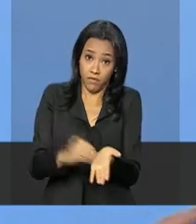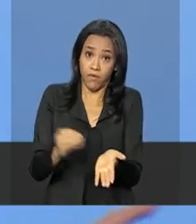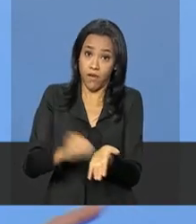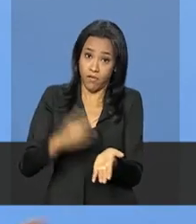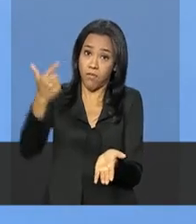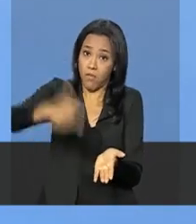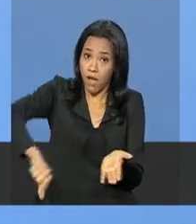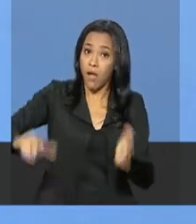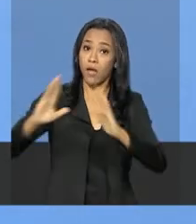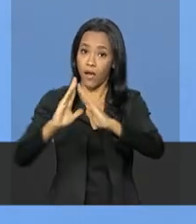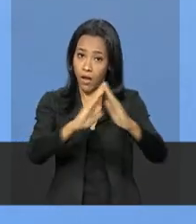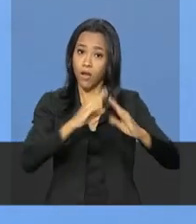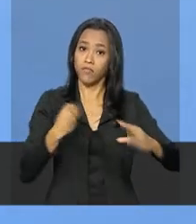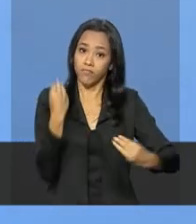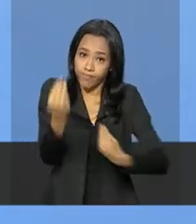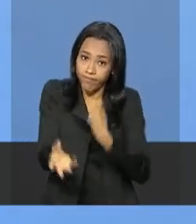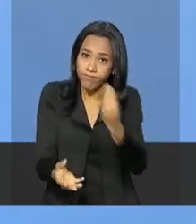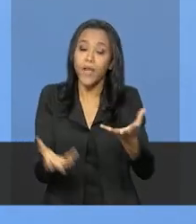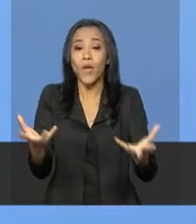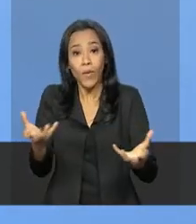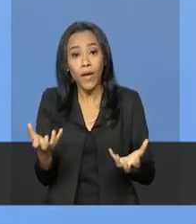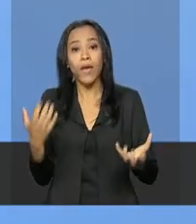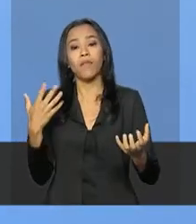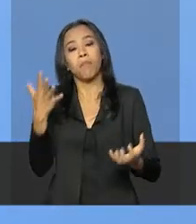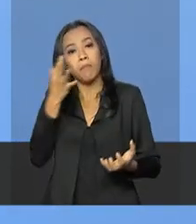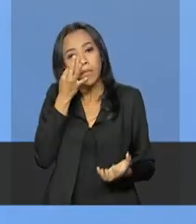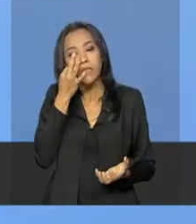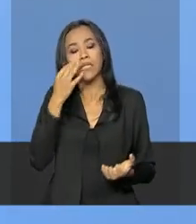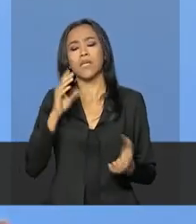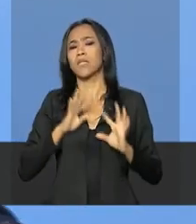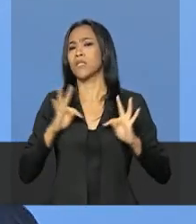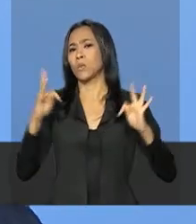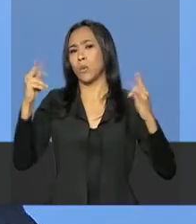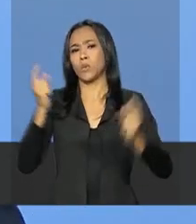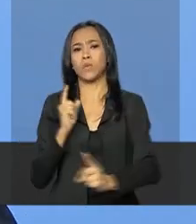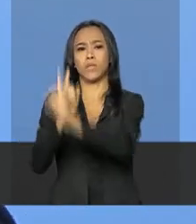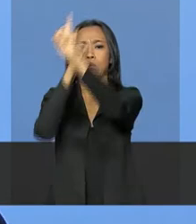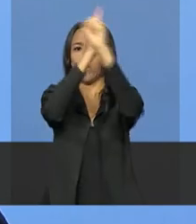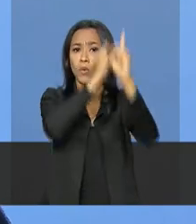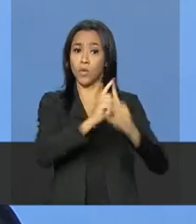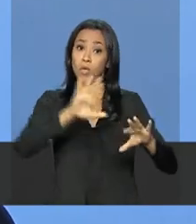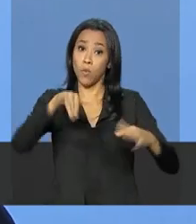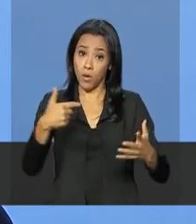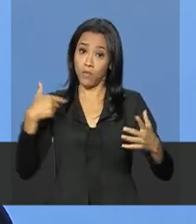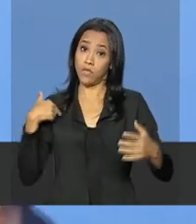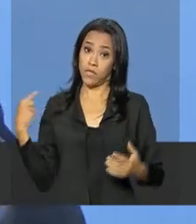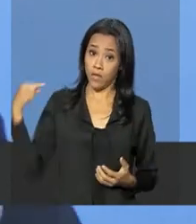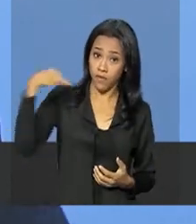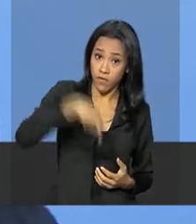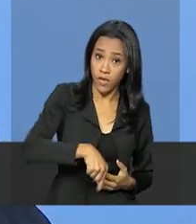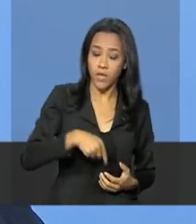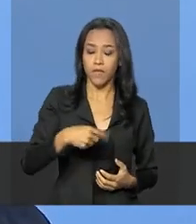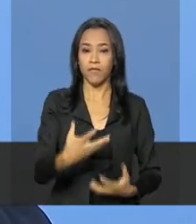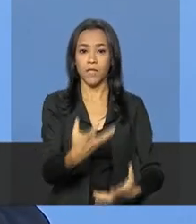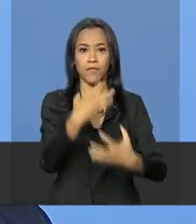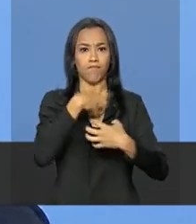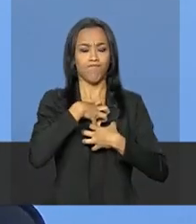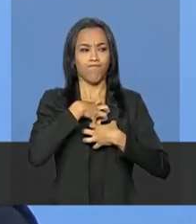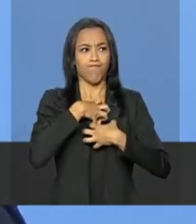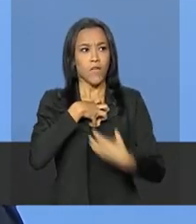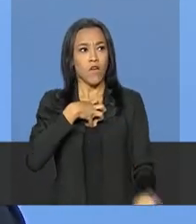eu quero ver se compareça a todas as solenidades porque quando você comparece uma qualidade dessas sem volta para brasília